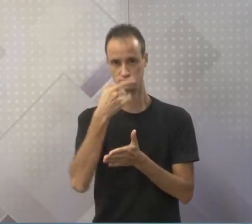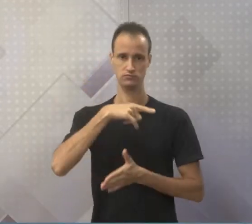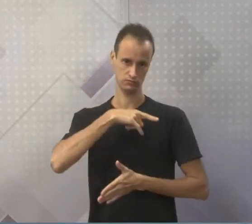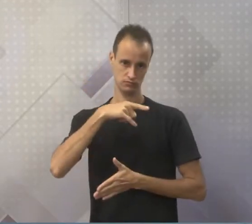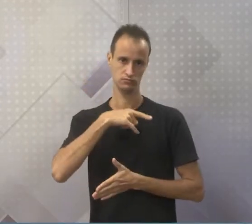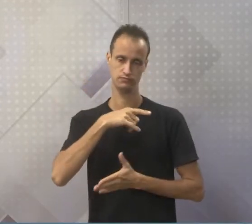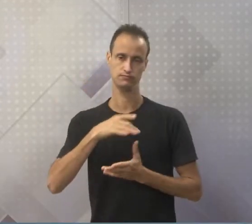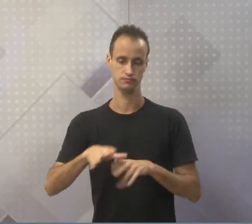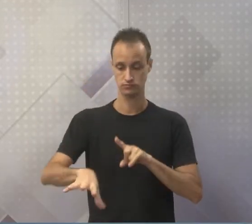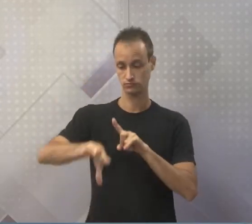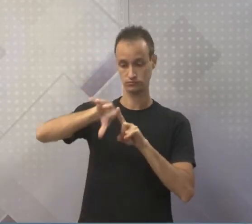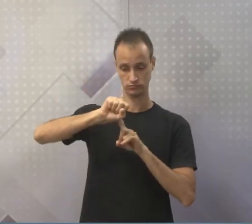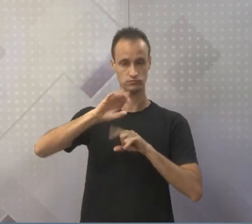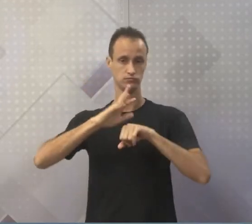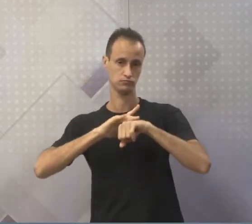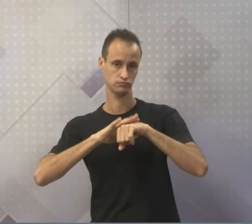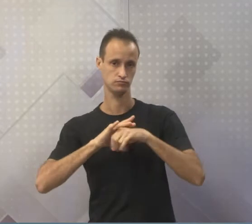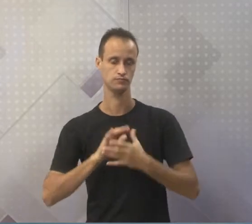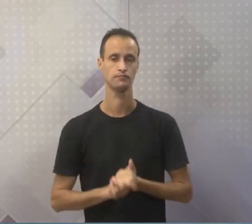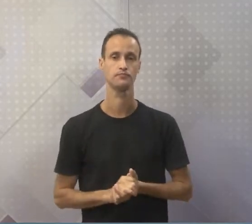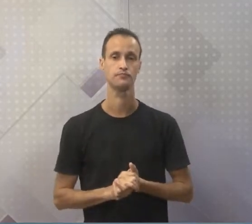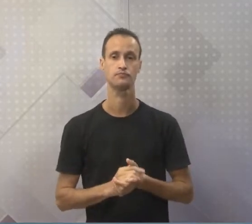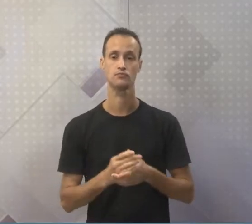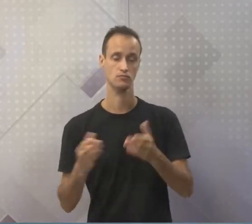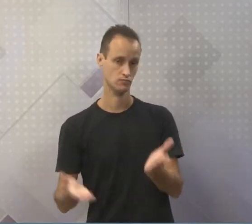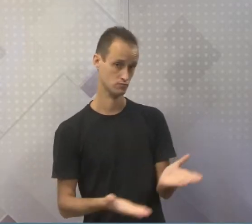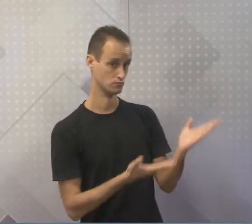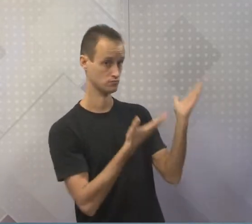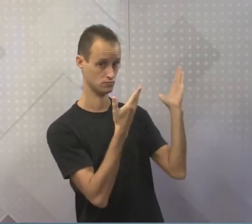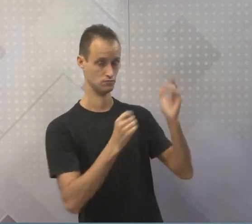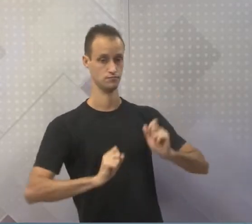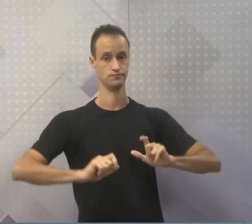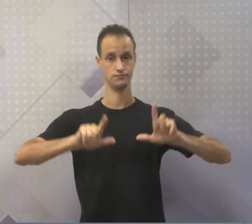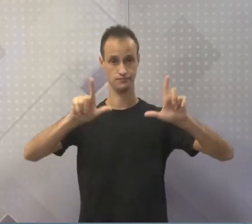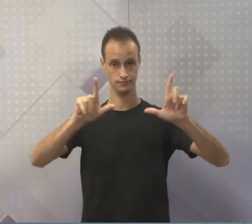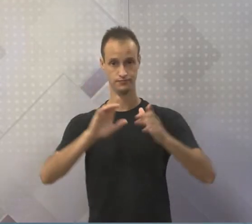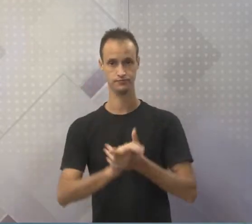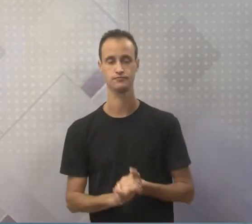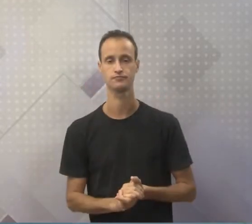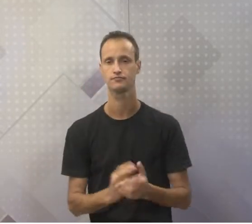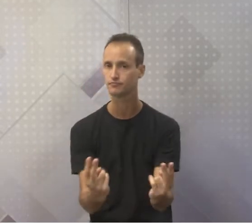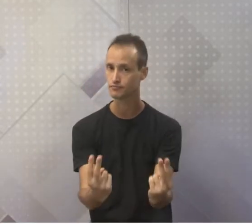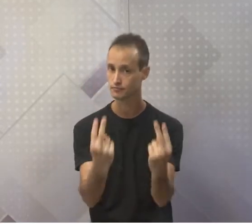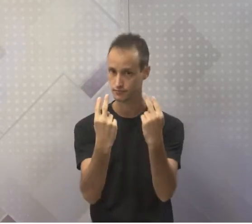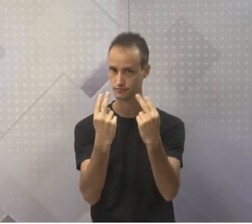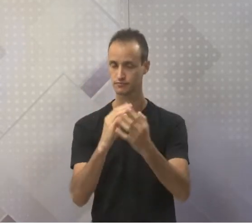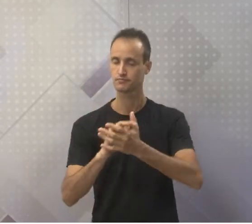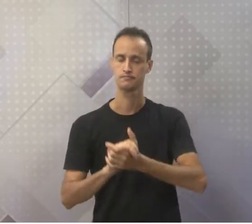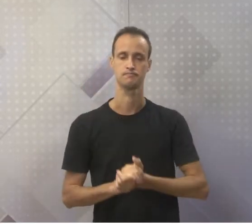doenças, né? Vamos voltar aqui no slide, pessoal. Olha para cá,